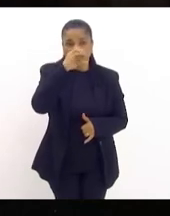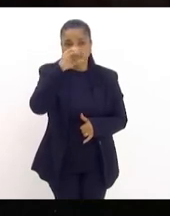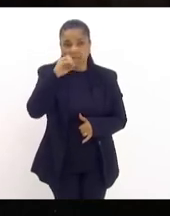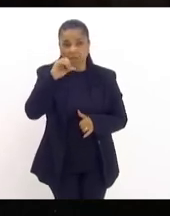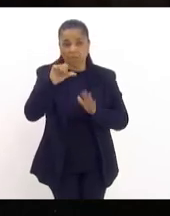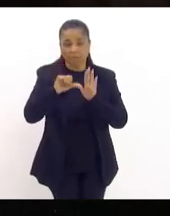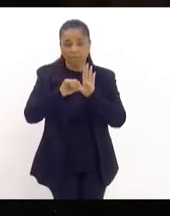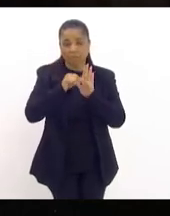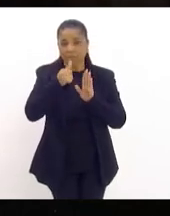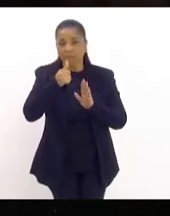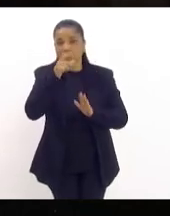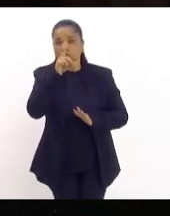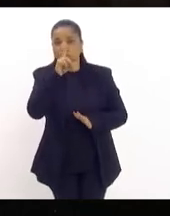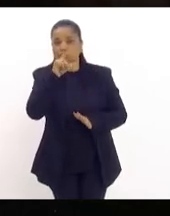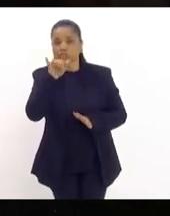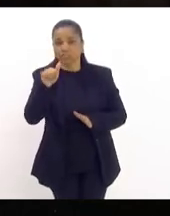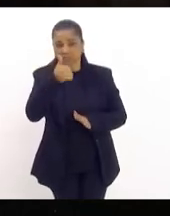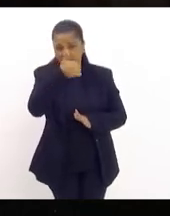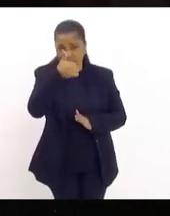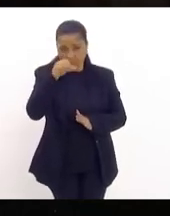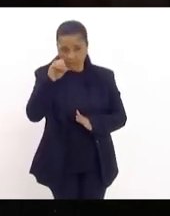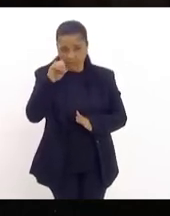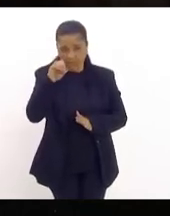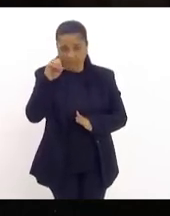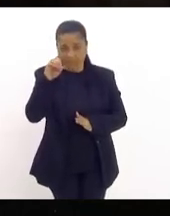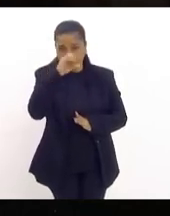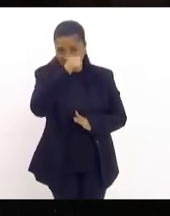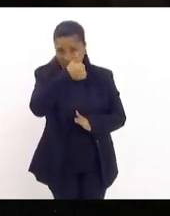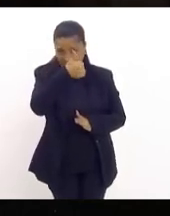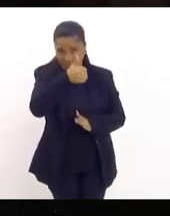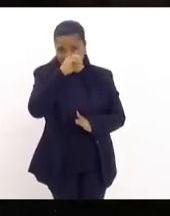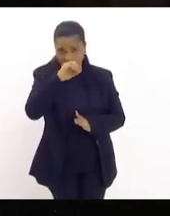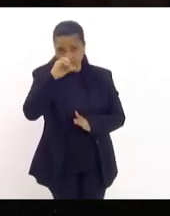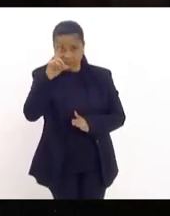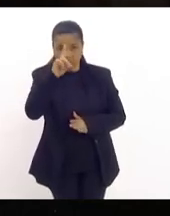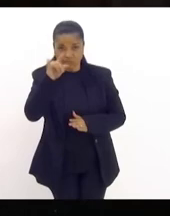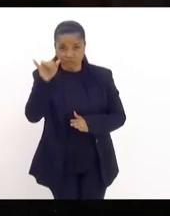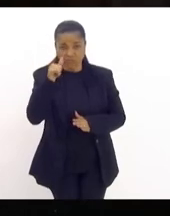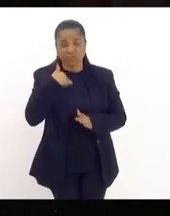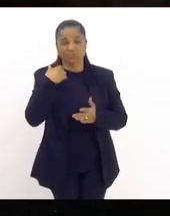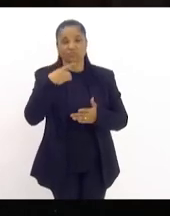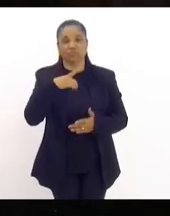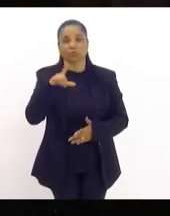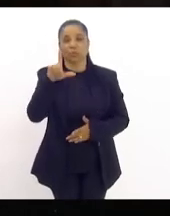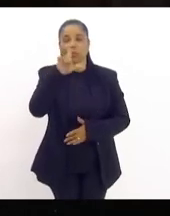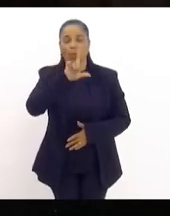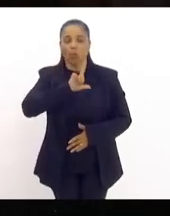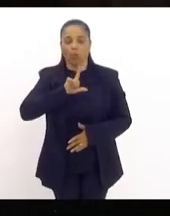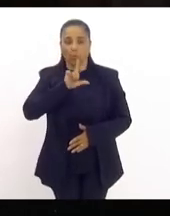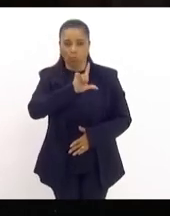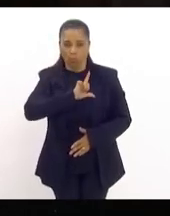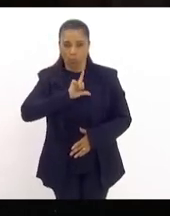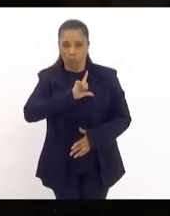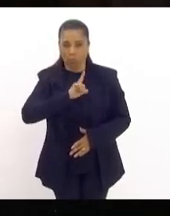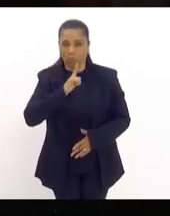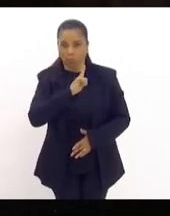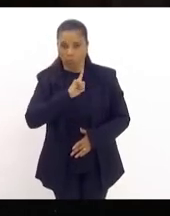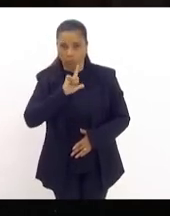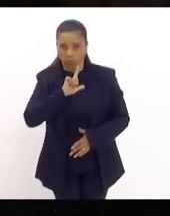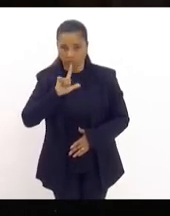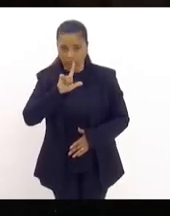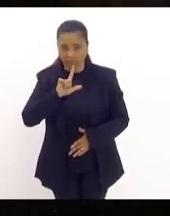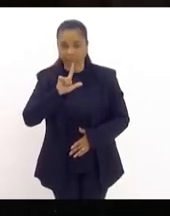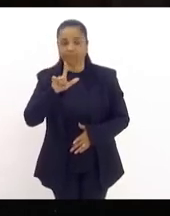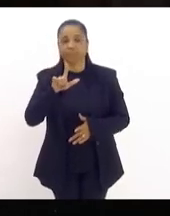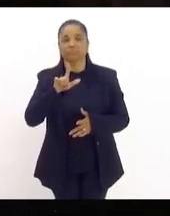presidente Luiz Inácio Lula da Silva, as principais iniciativas desses 100